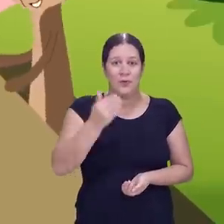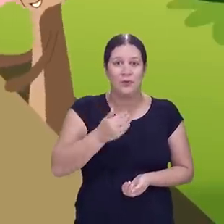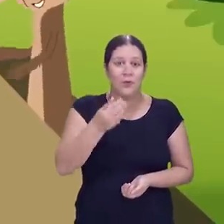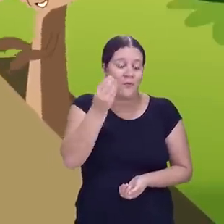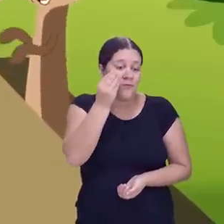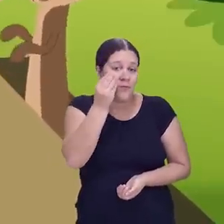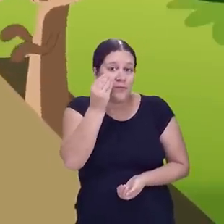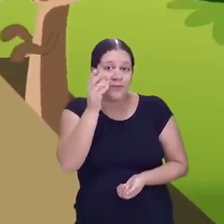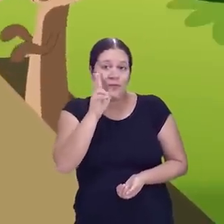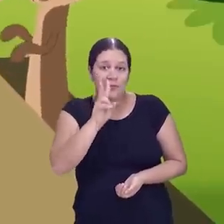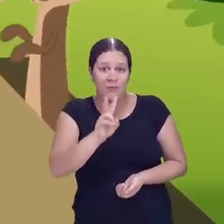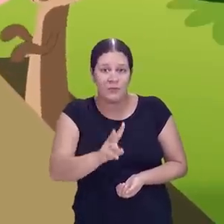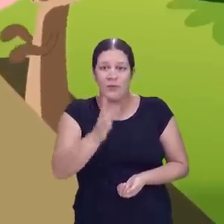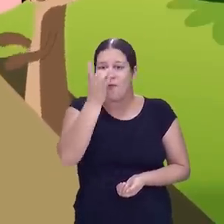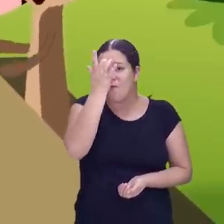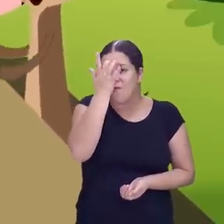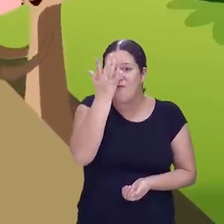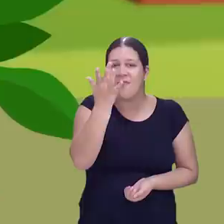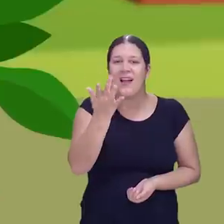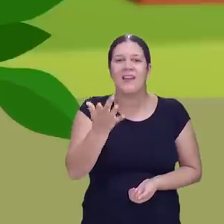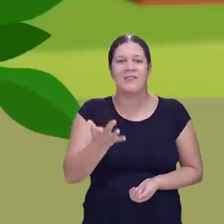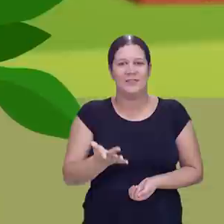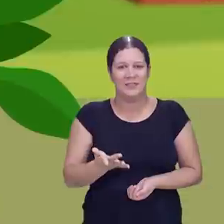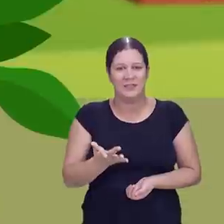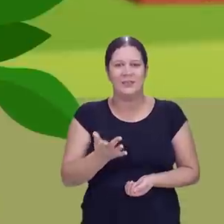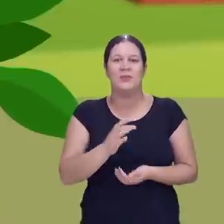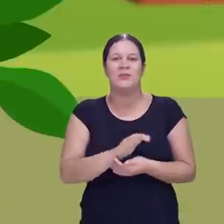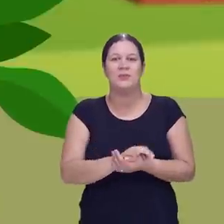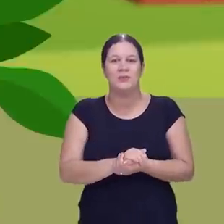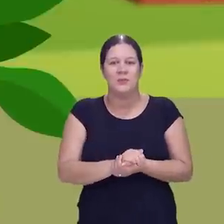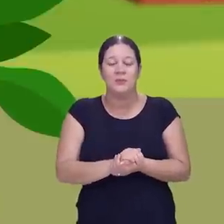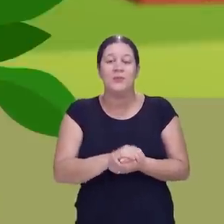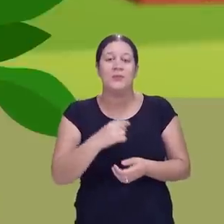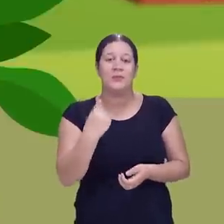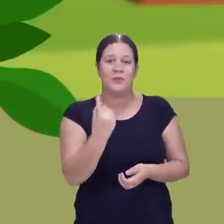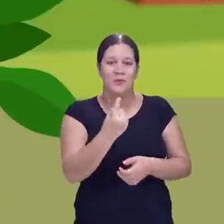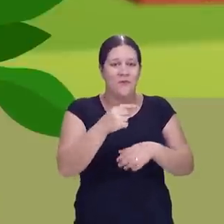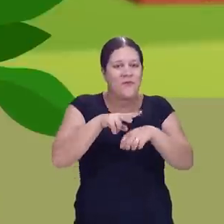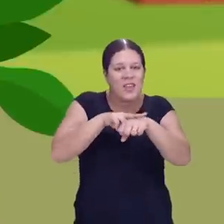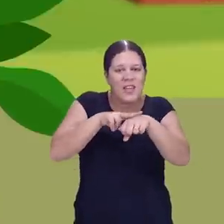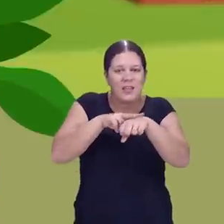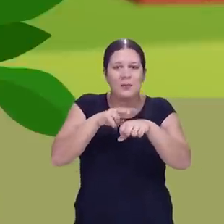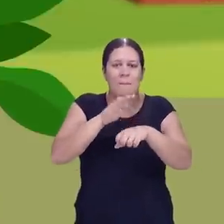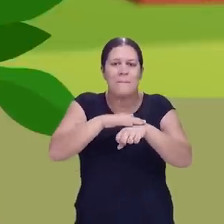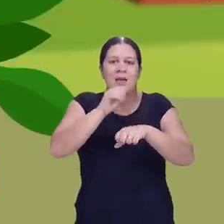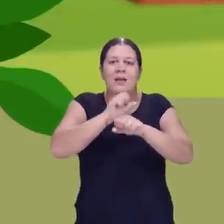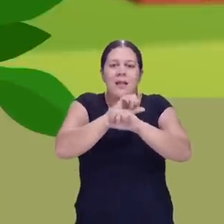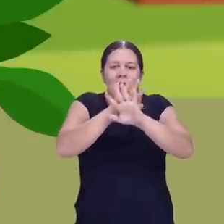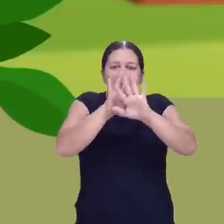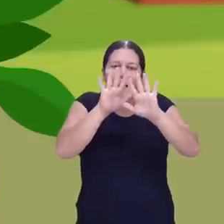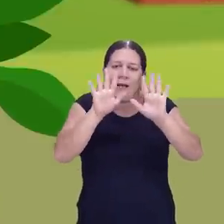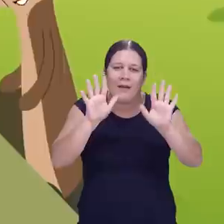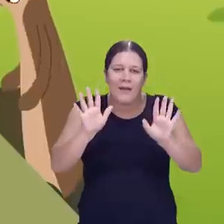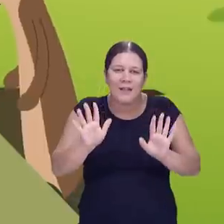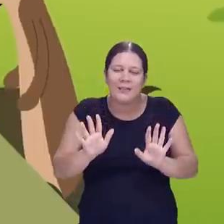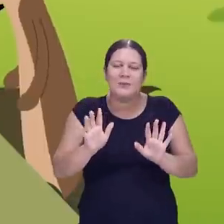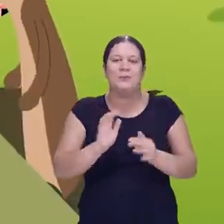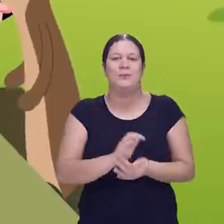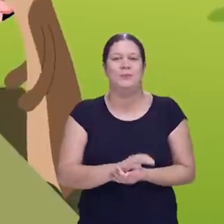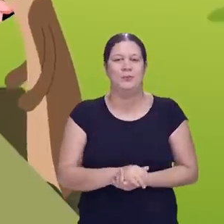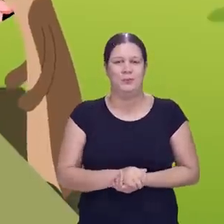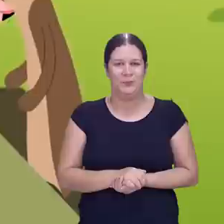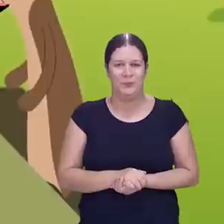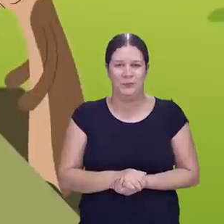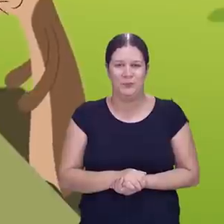Vamos ficar de olho nele. Vai ser fácil. Ele é a folha maior e com um verde mais claro.